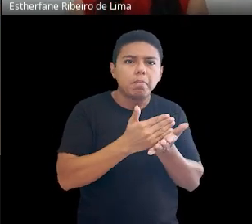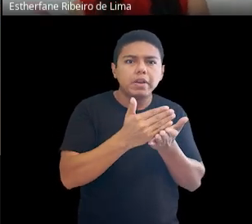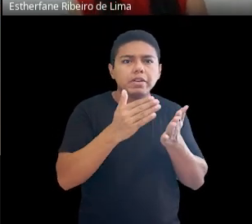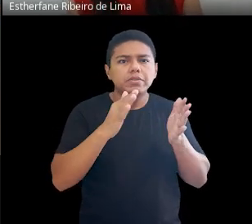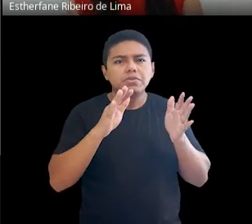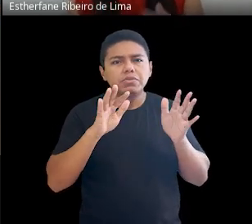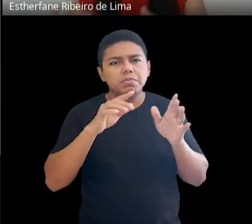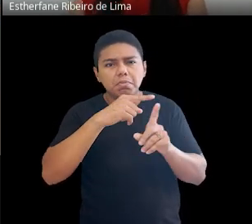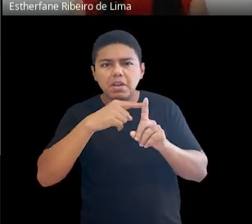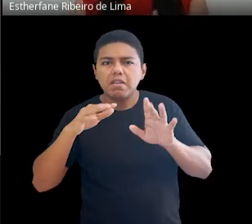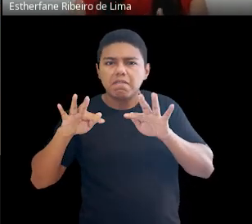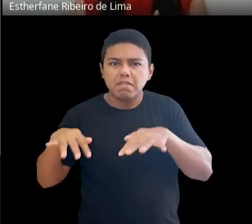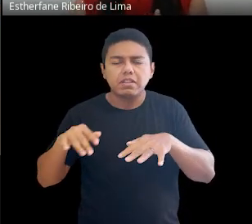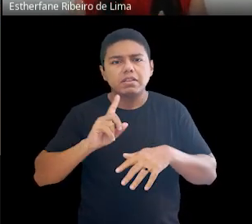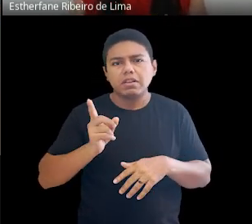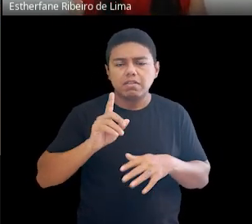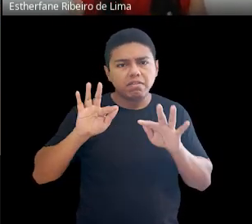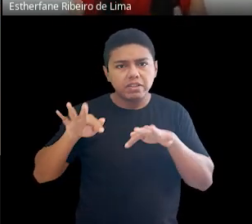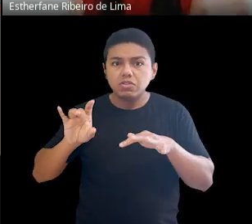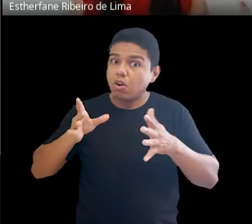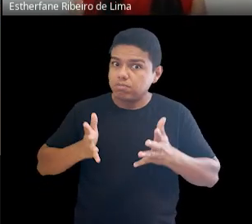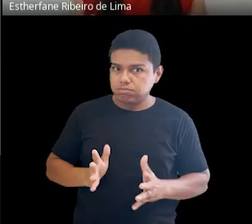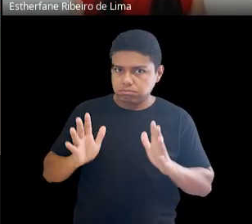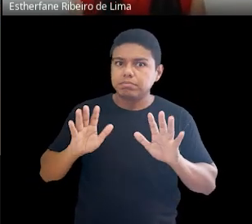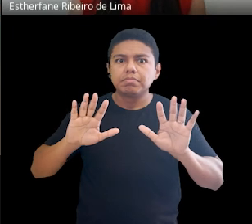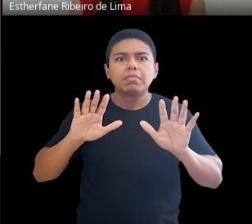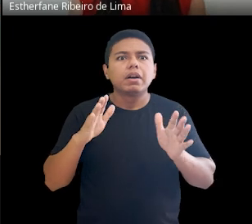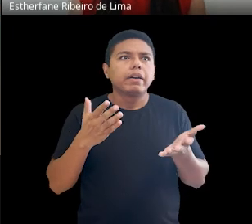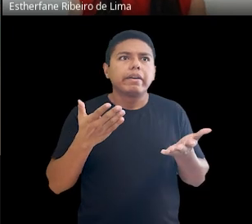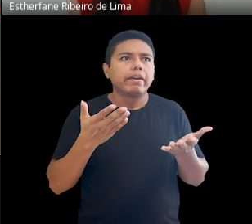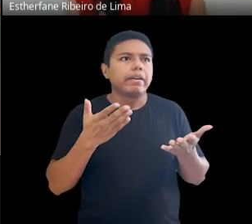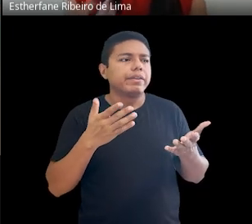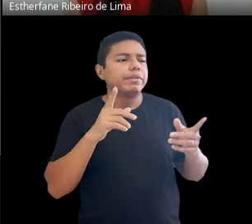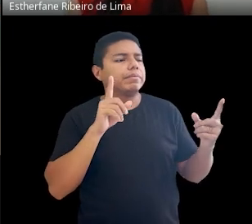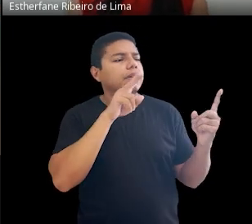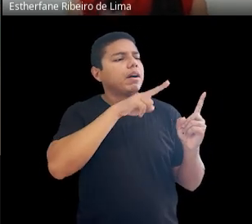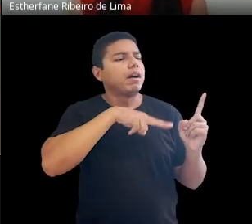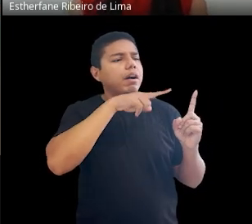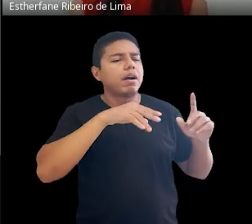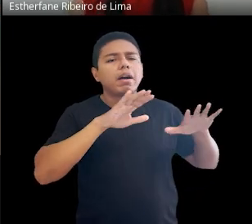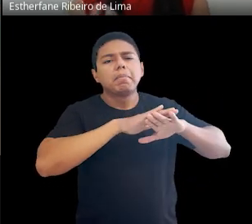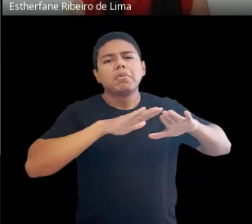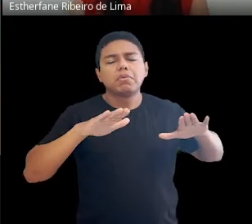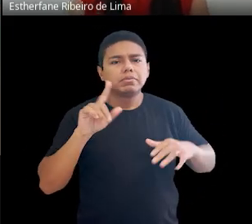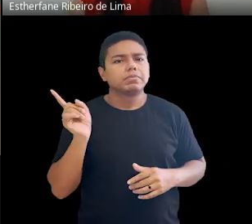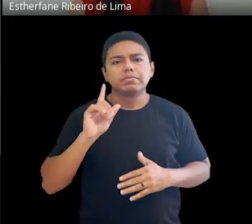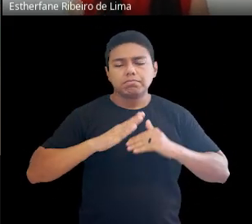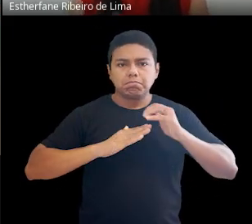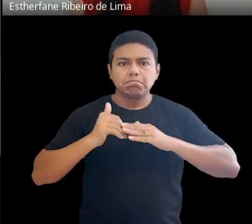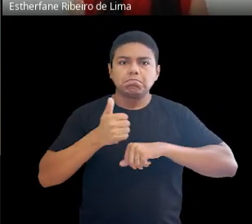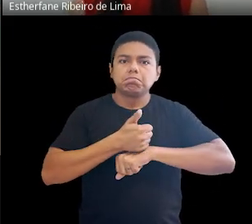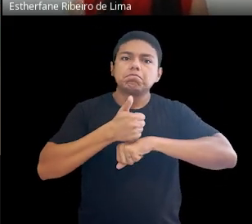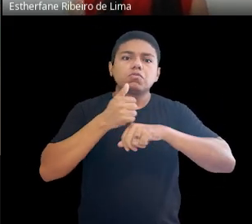fim somente com o parto, obviamente. Mas não existe a alta do pré-natal. E é importante o profissional sempre